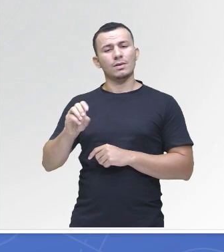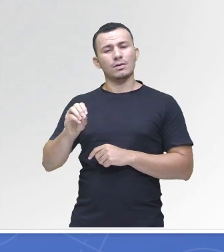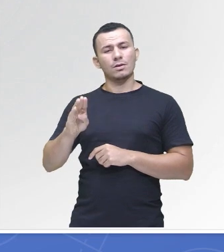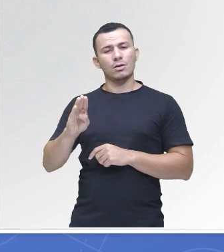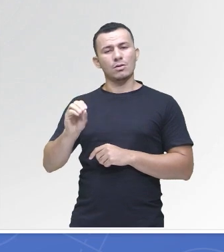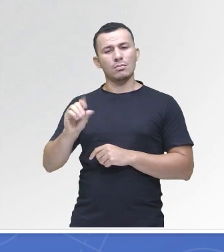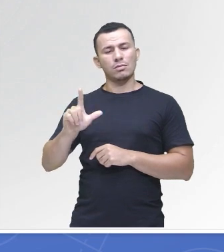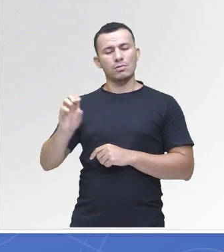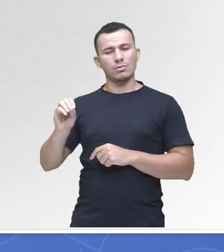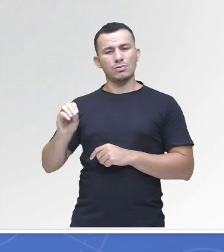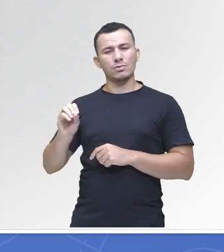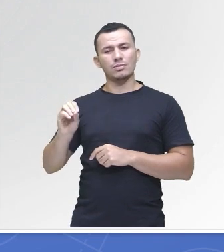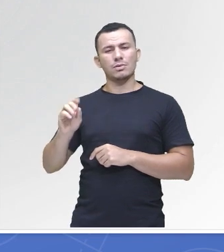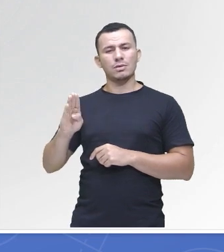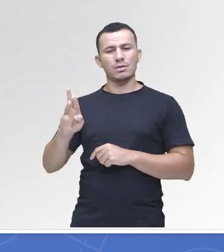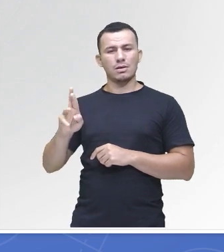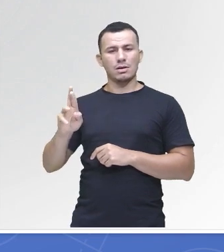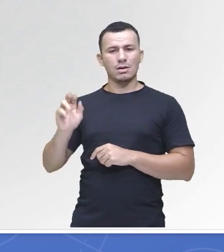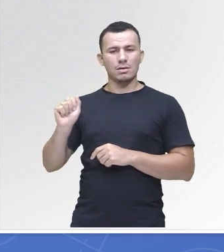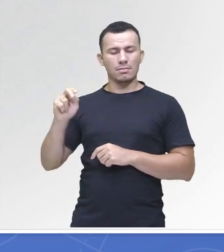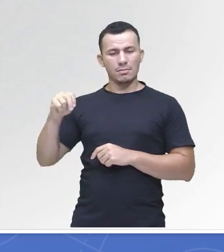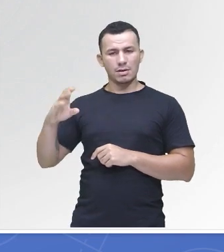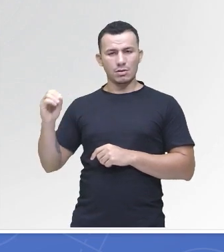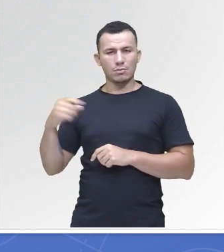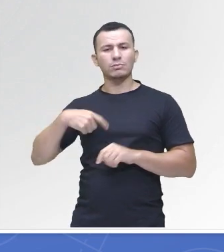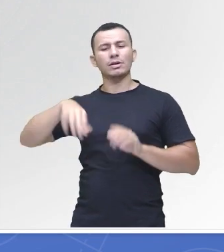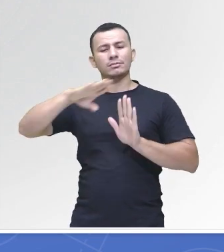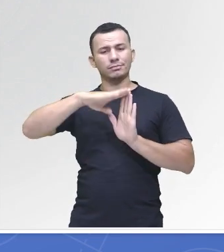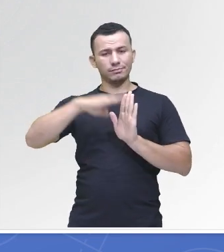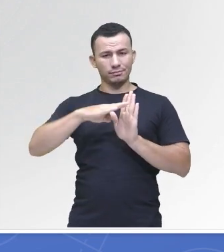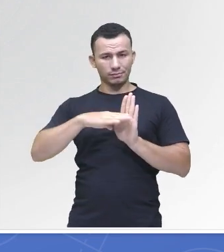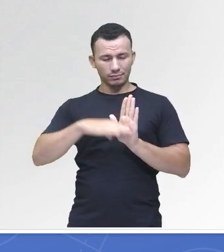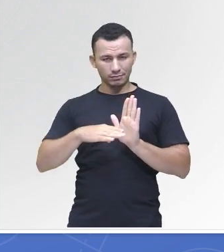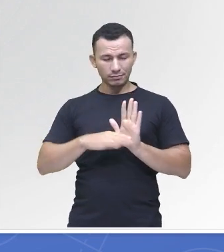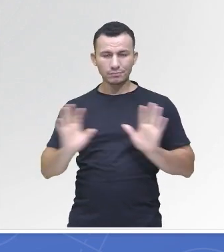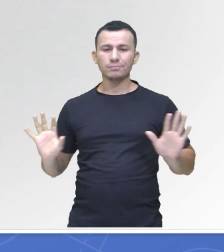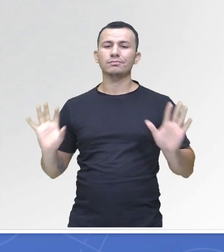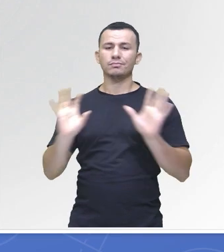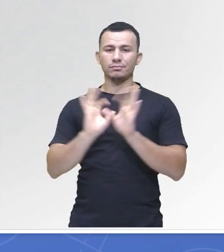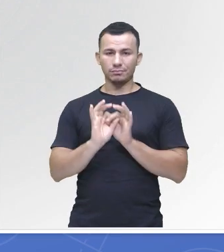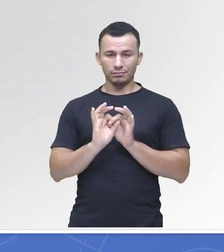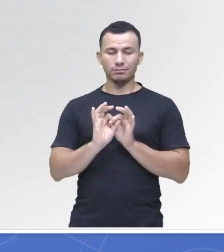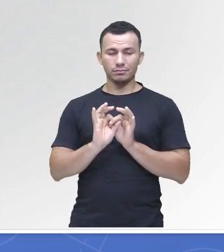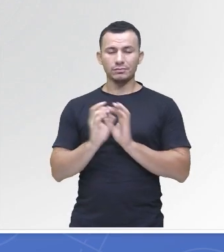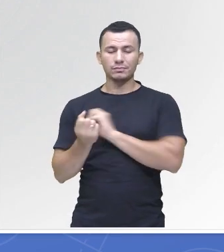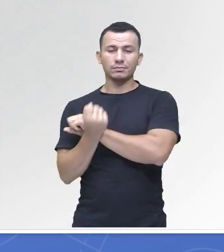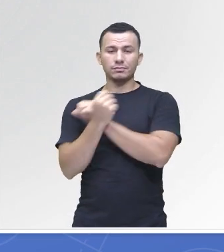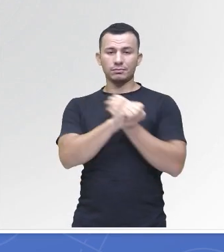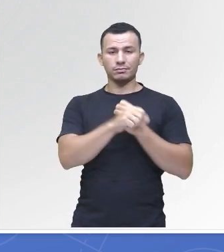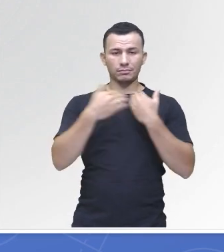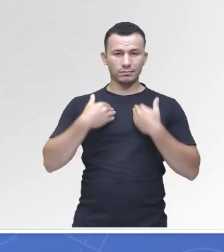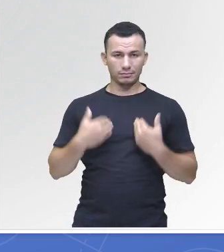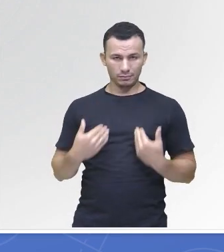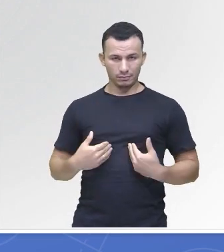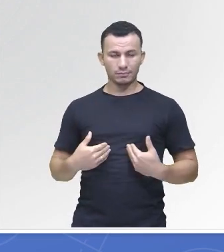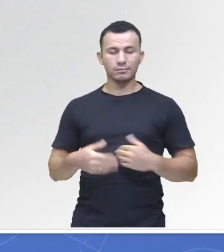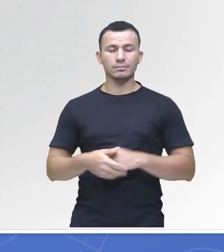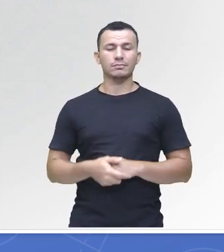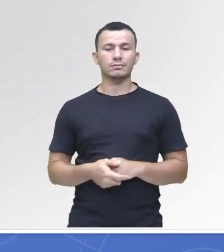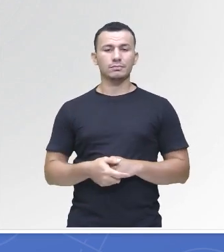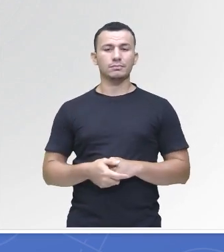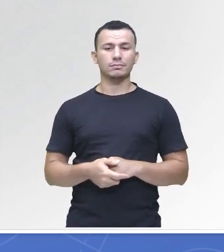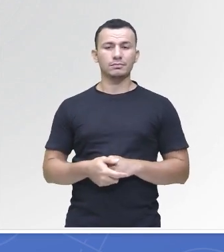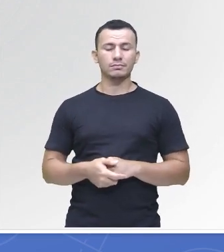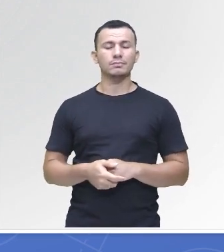eosinófilo, basófilo, neutrófilo e linfócito. Eles estão relacionados com o sistema de defesa, tá bom, do nosso corpo.